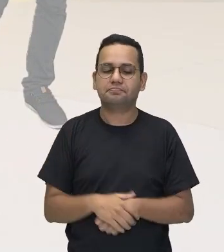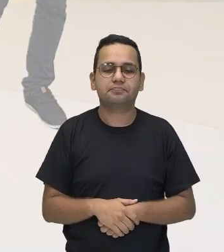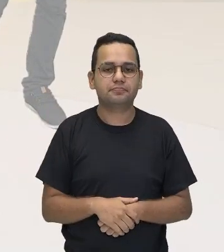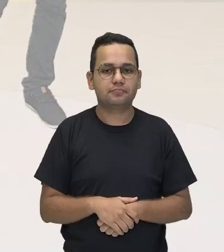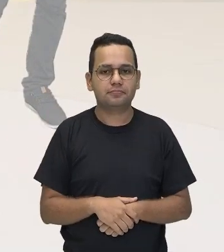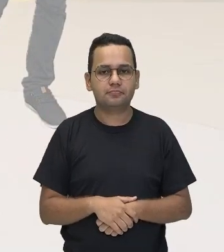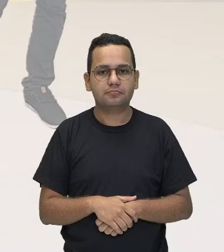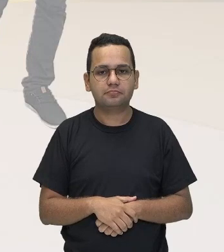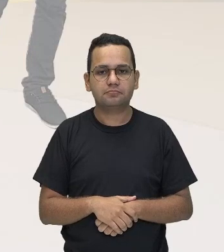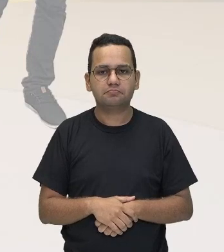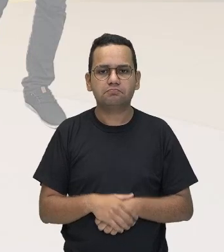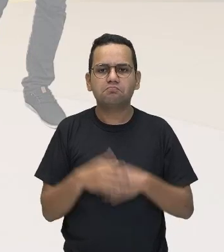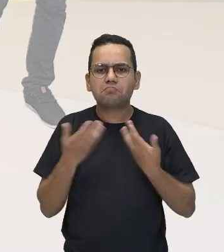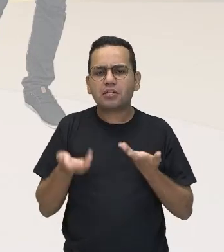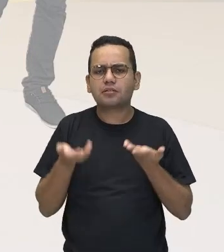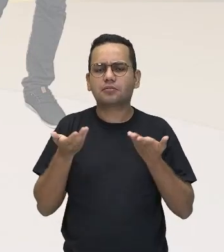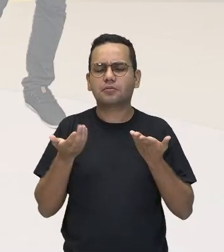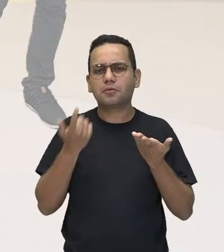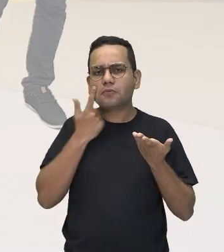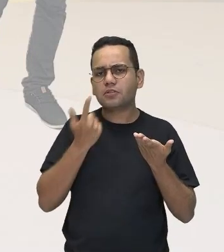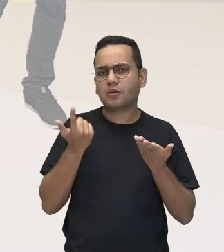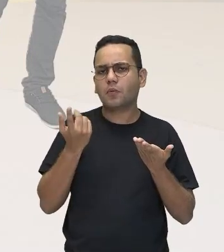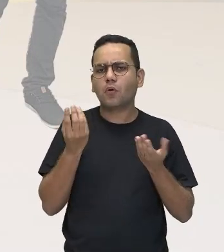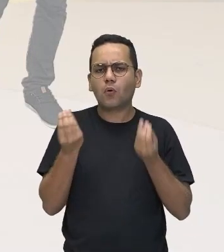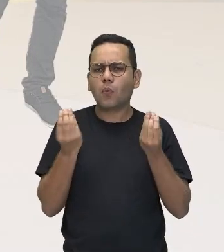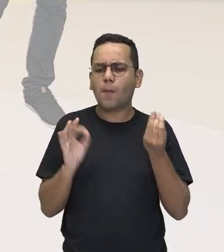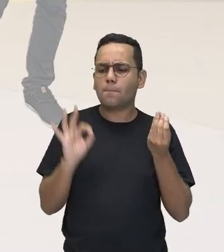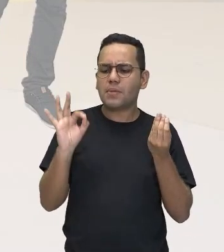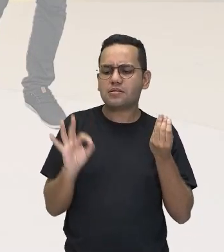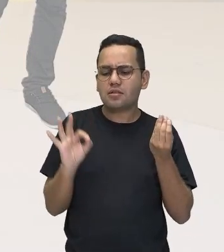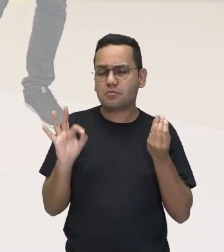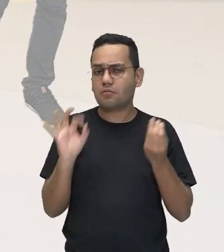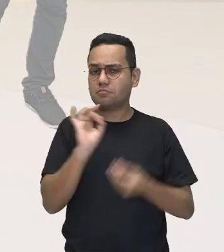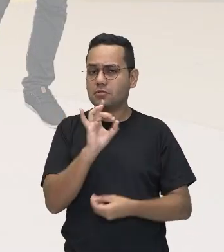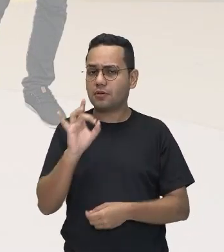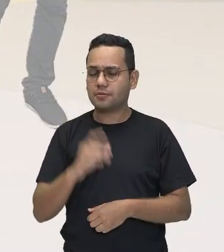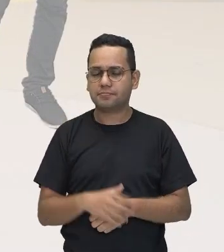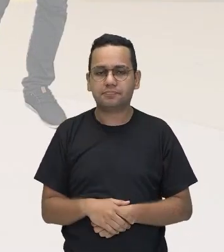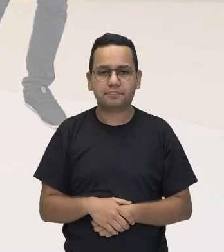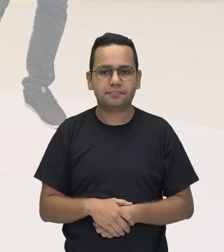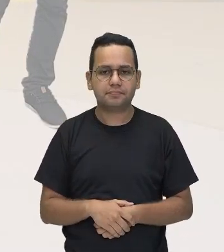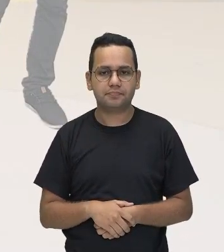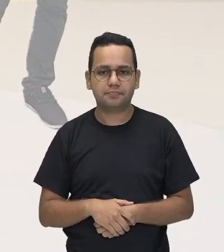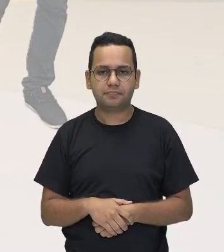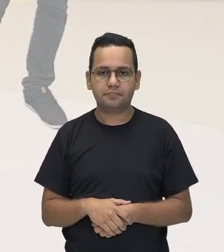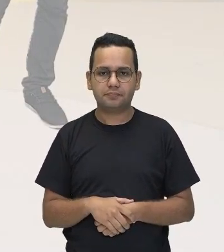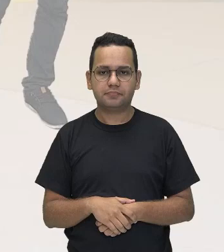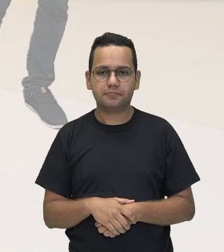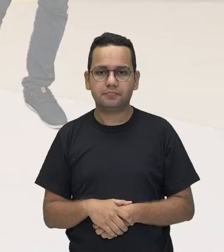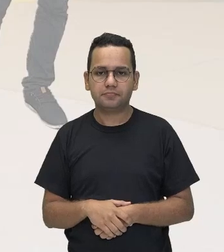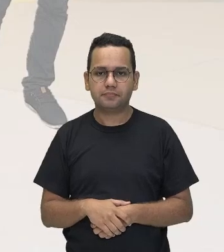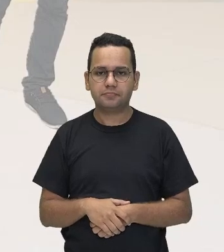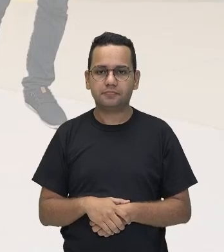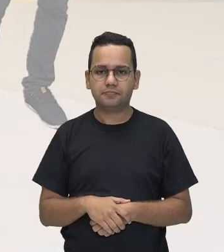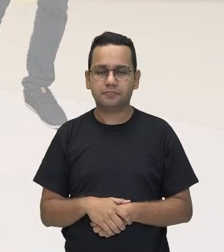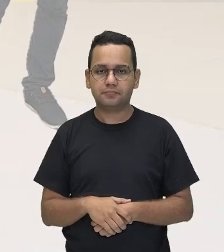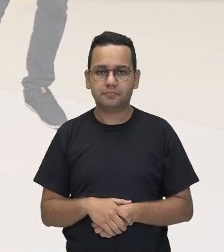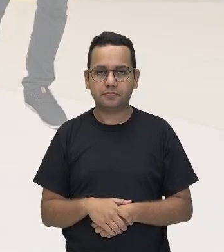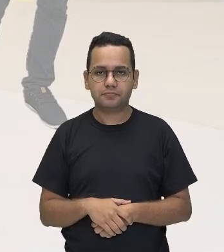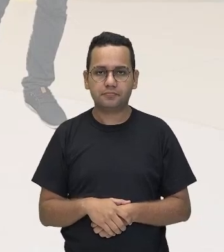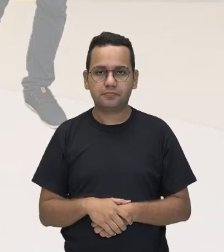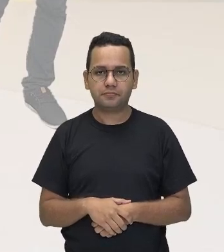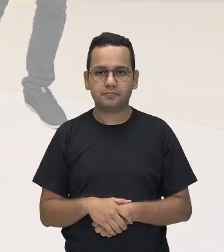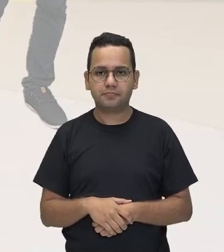o percentual, né? Como é que essa área, né, está dividida ali entre os países que compõem a chamada